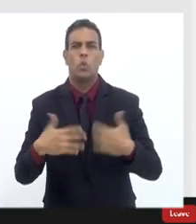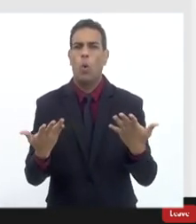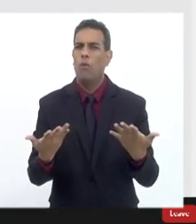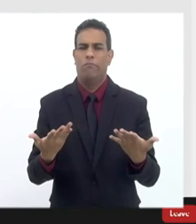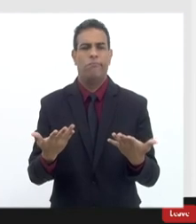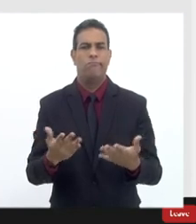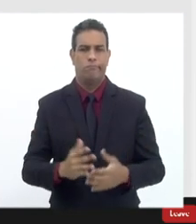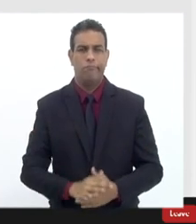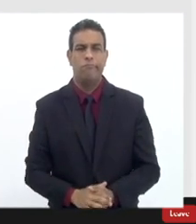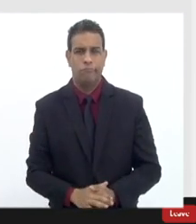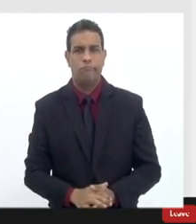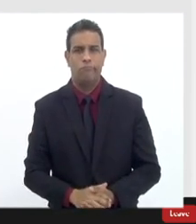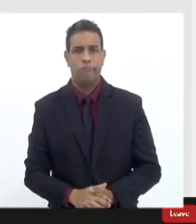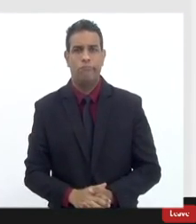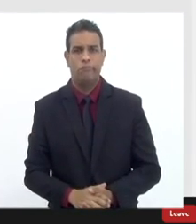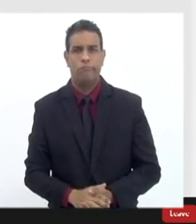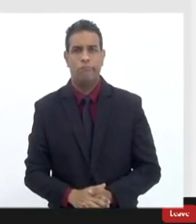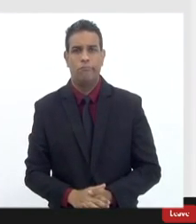tamanhos.